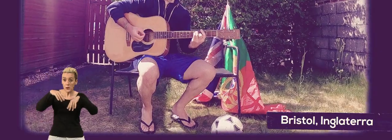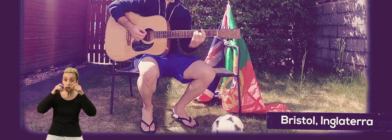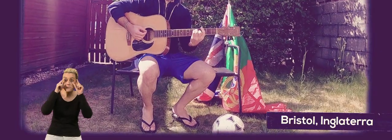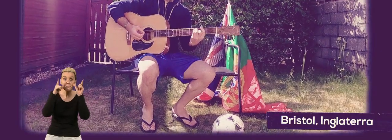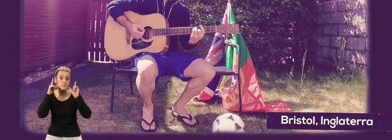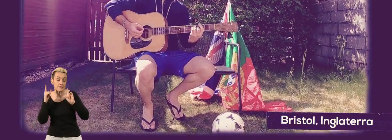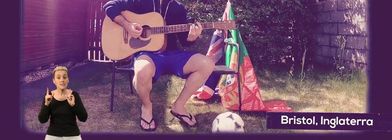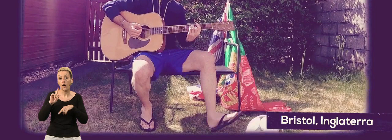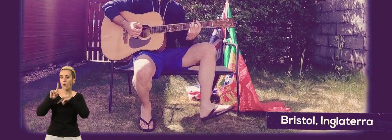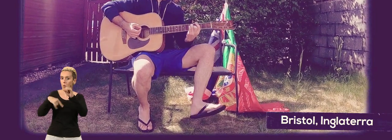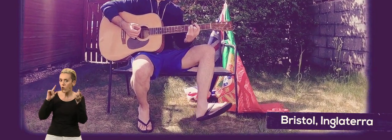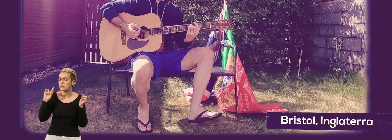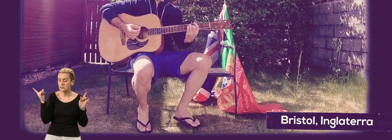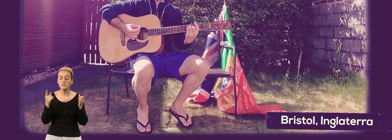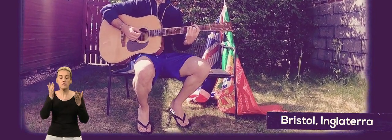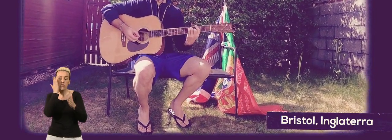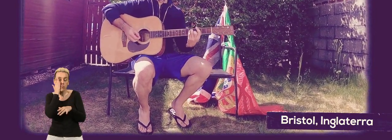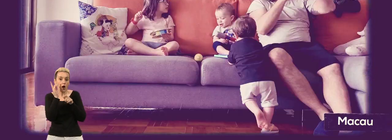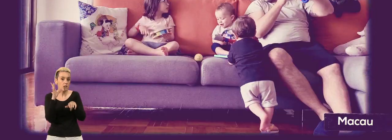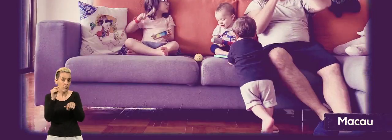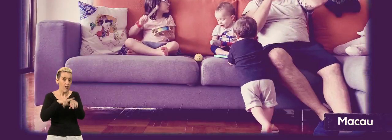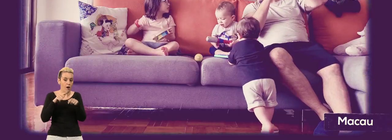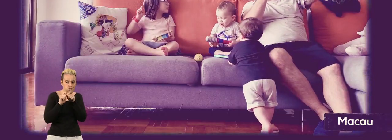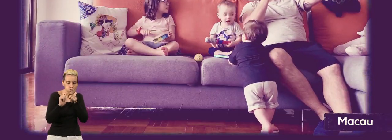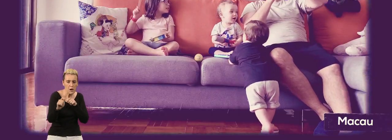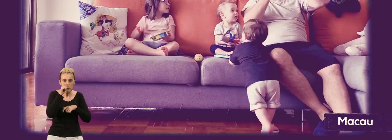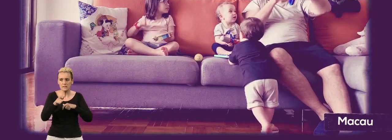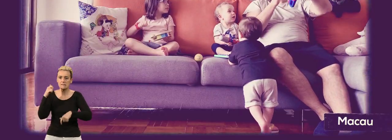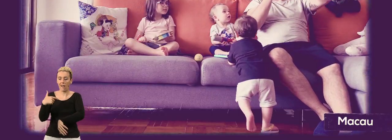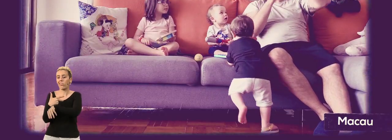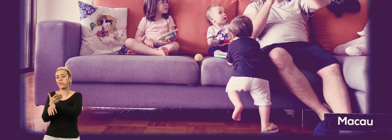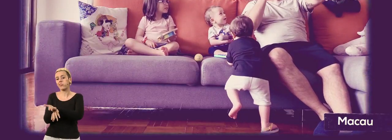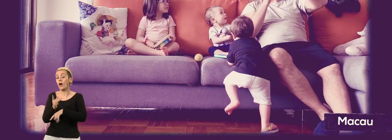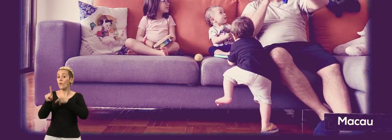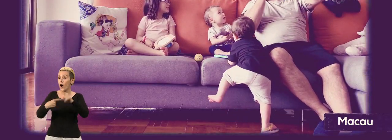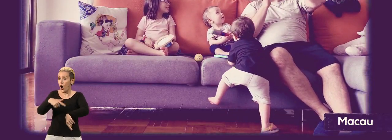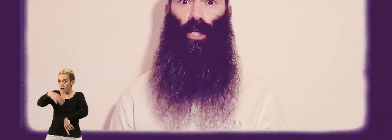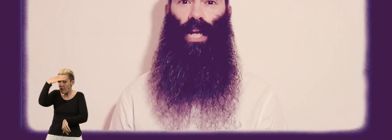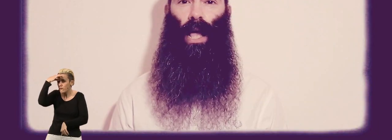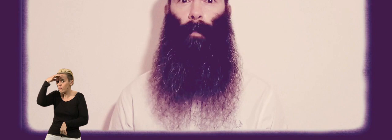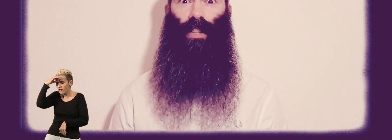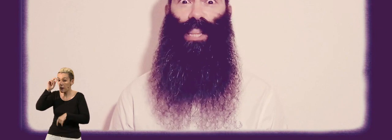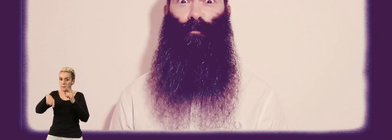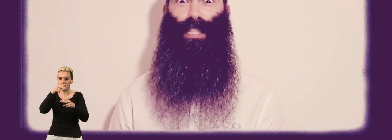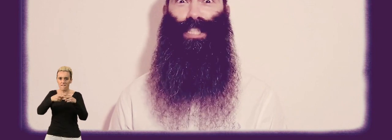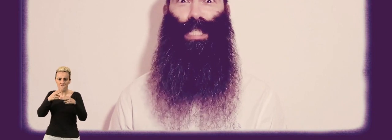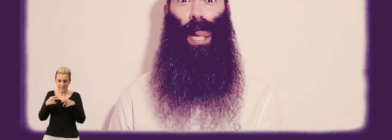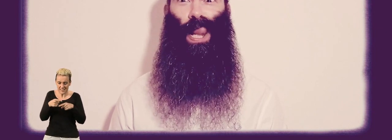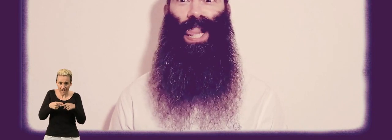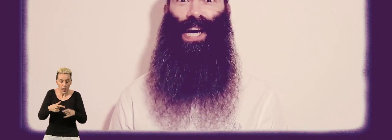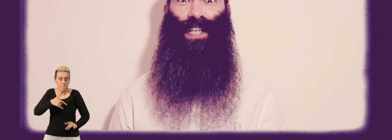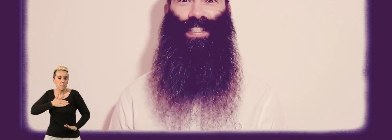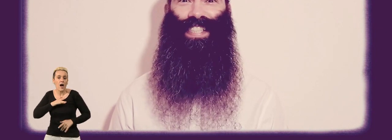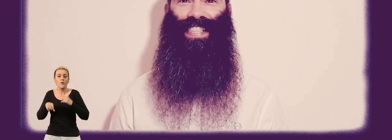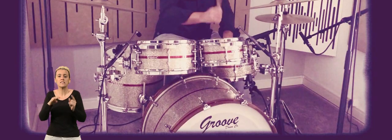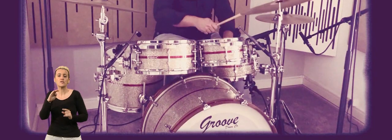perdidas e há outros que é certinho dormir 10 horas seguidas. Ele há gente que se atrasa e outra que abre sempre a loja. Há malta das francesinhas e outra